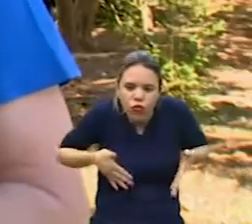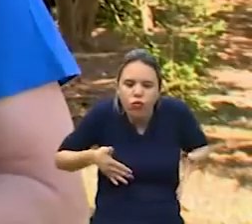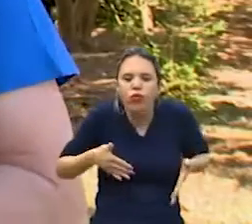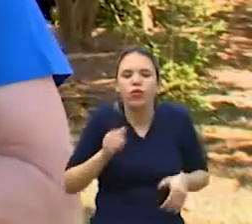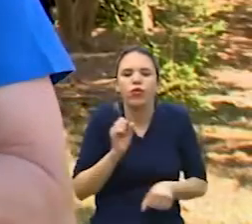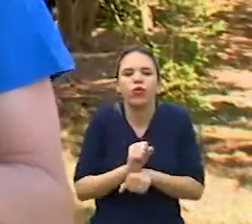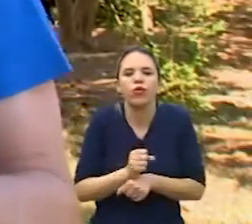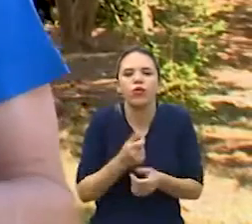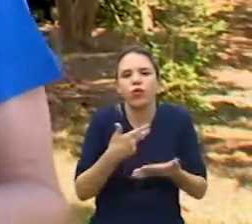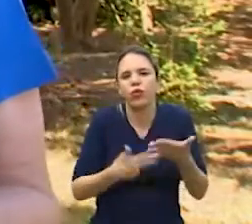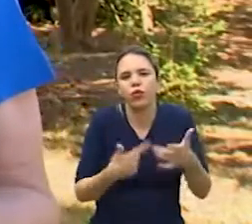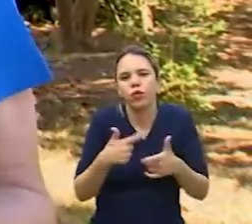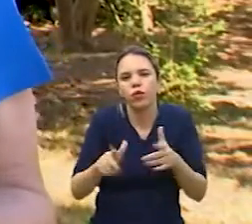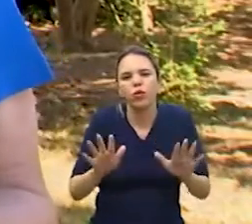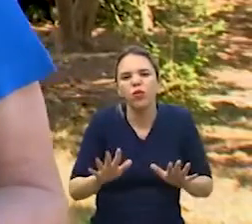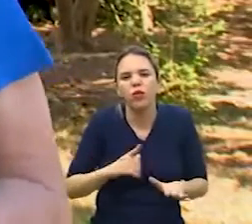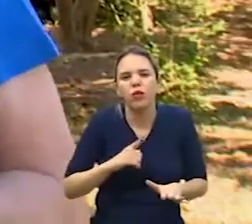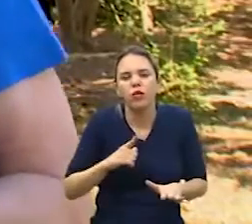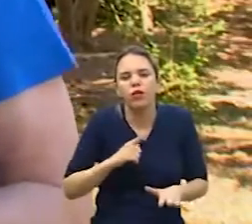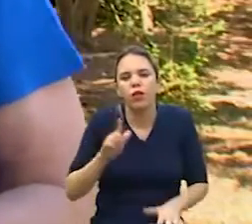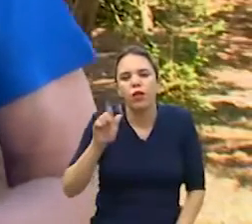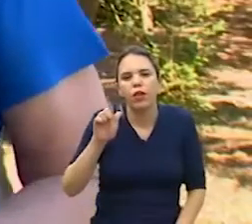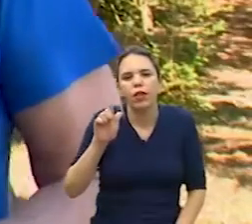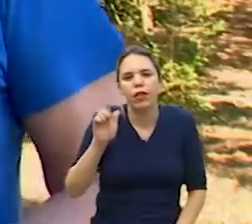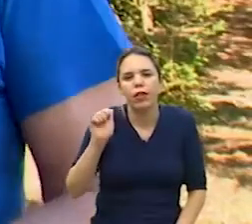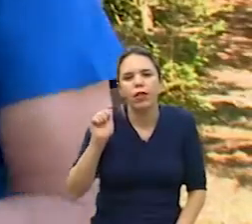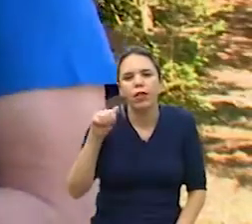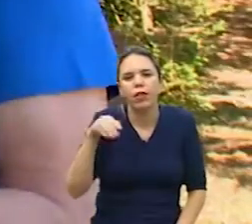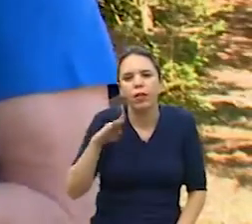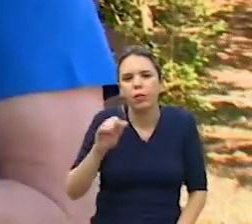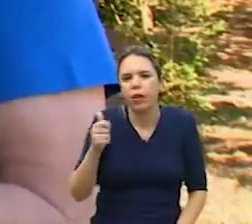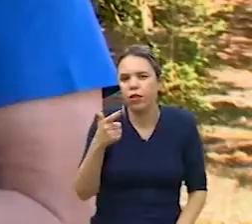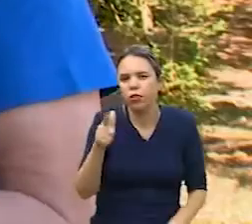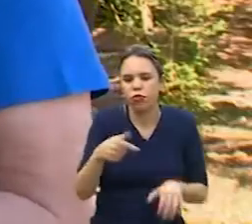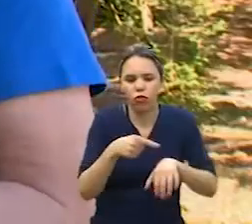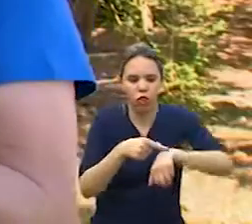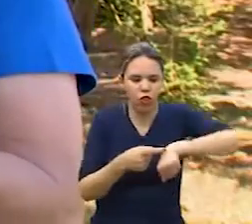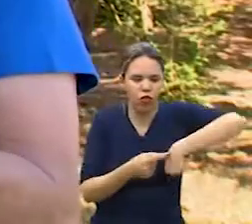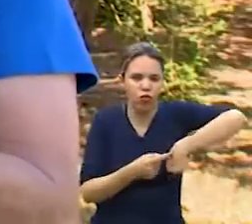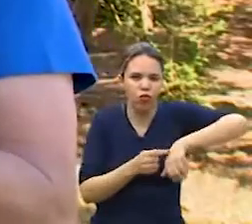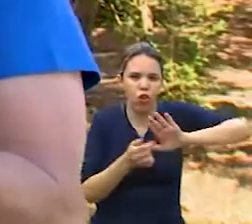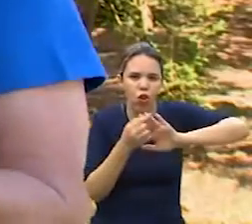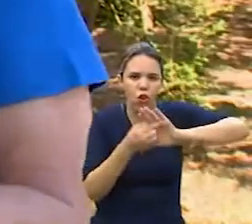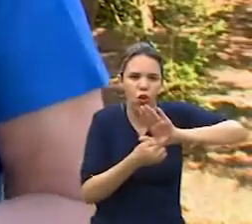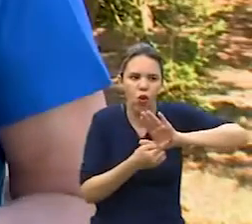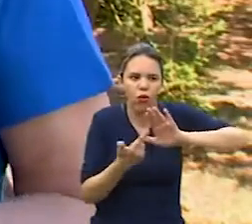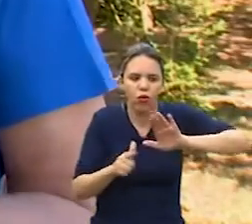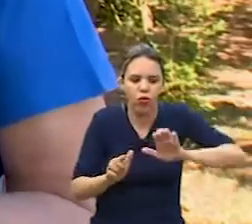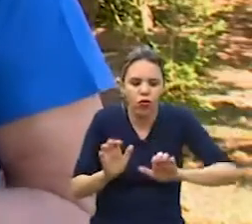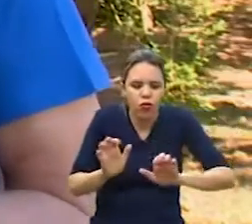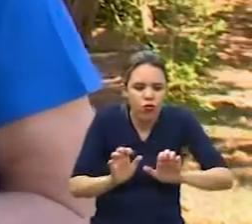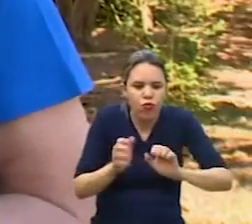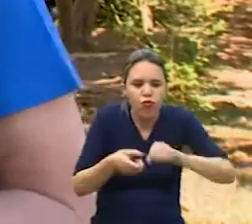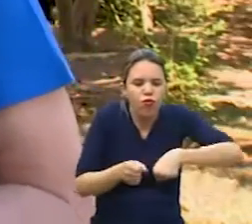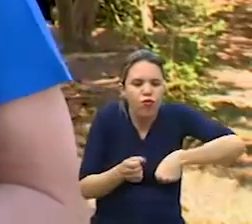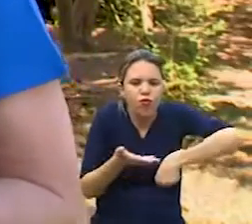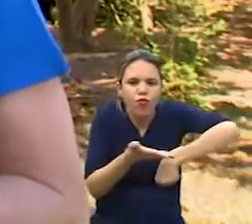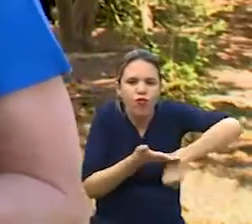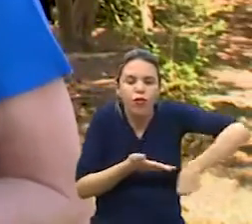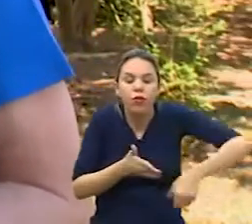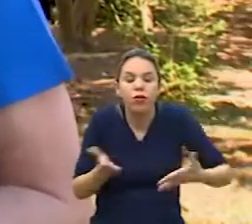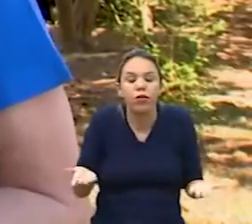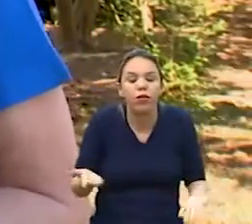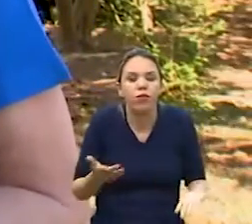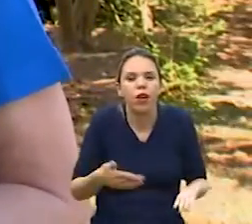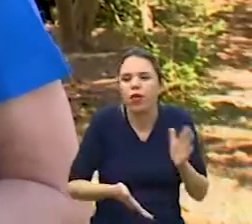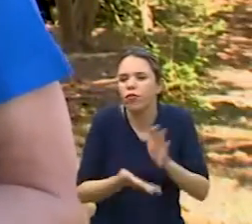paraplégicos. Enfim, tem uma série de motivos. Nós temos um gambazinho que não tem a patinha, o fundo, a almofadinha da patinha.